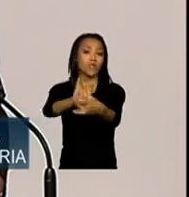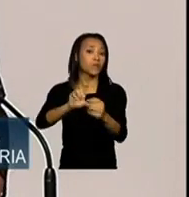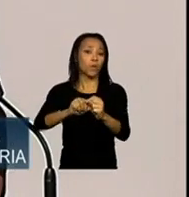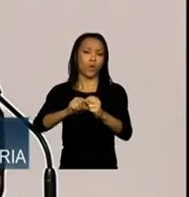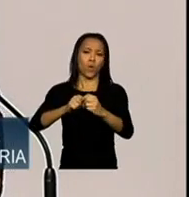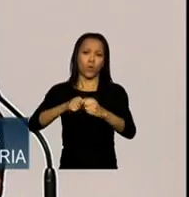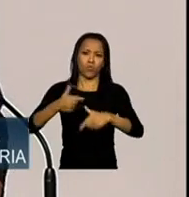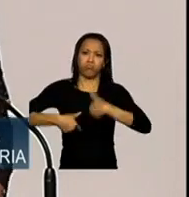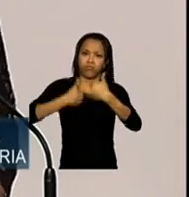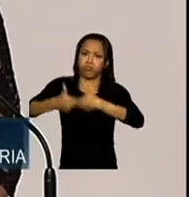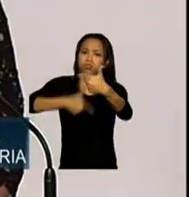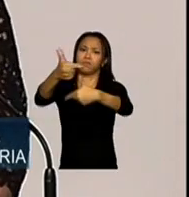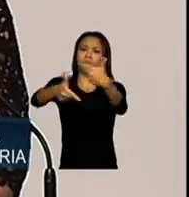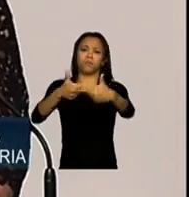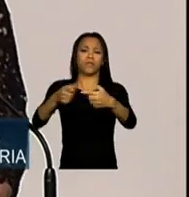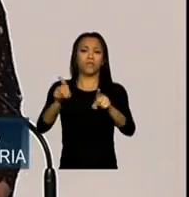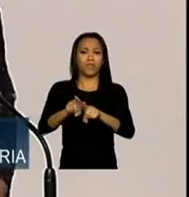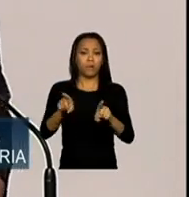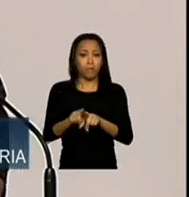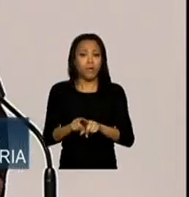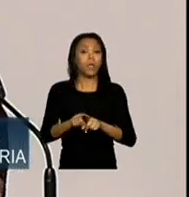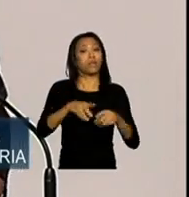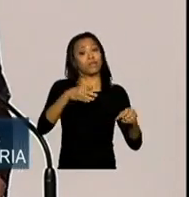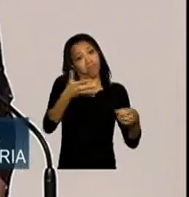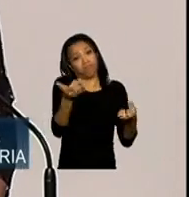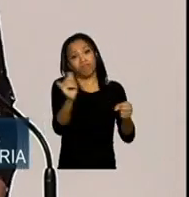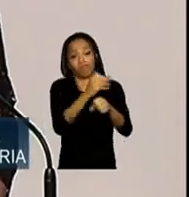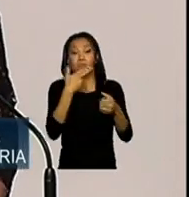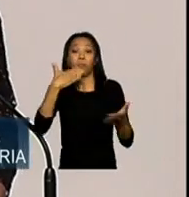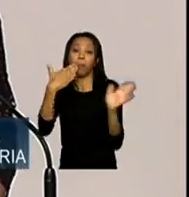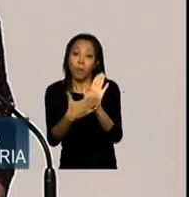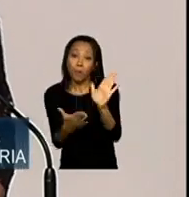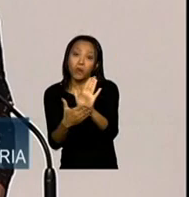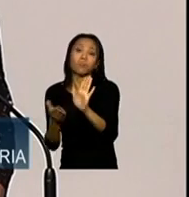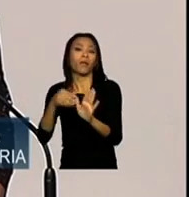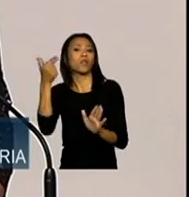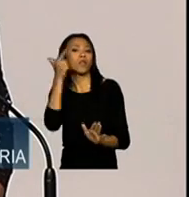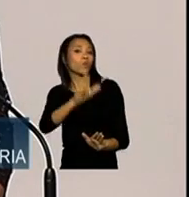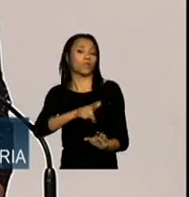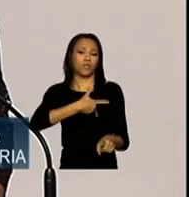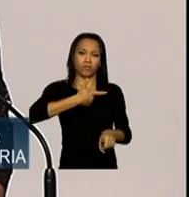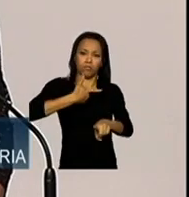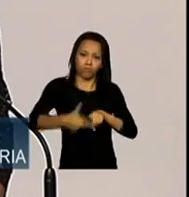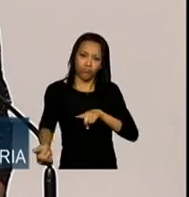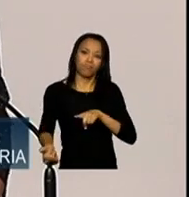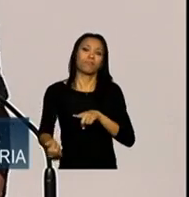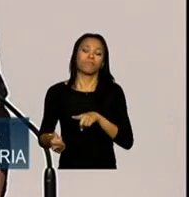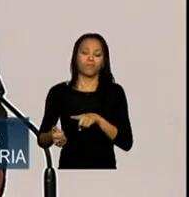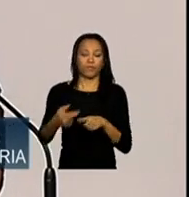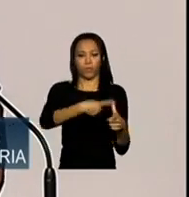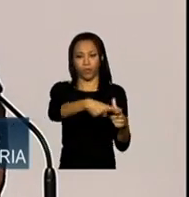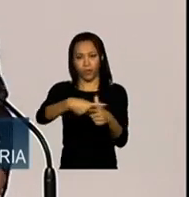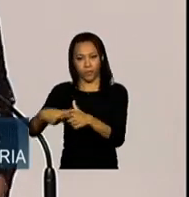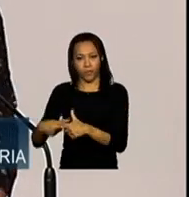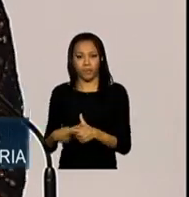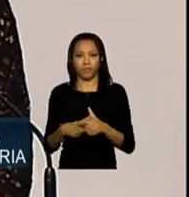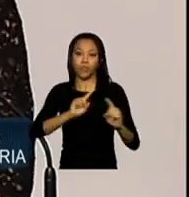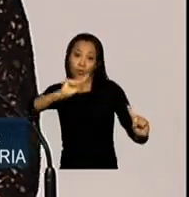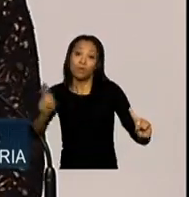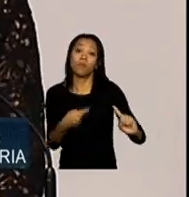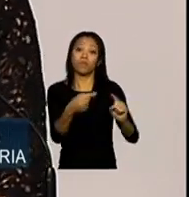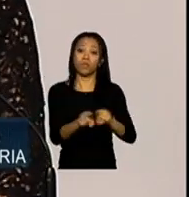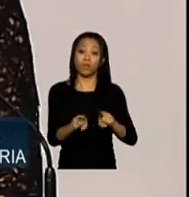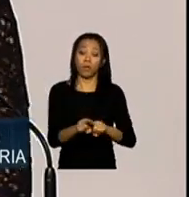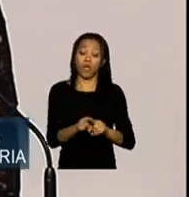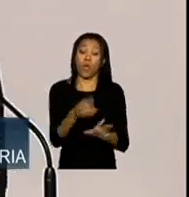avanços e as alternativas possíveis para superar os desafios. O governo